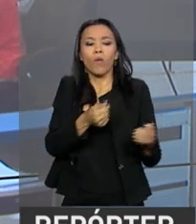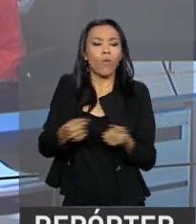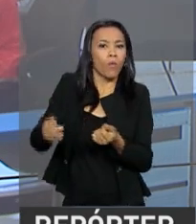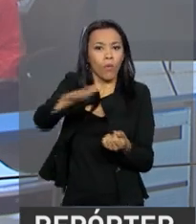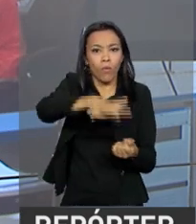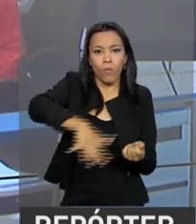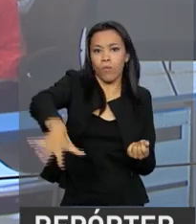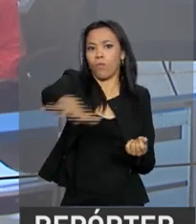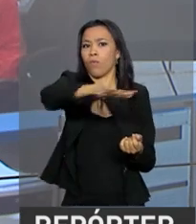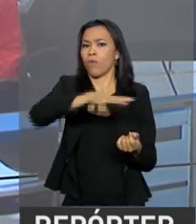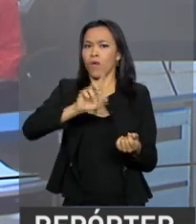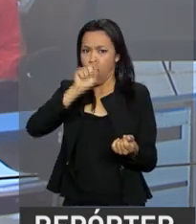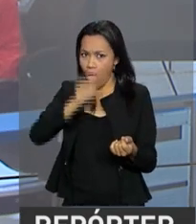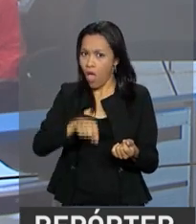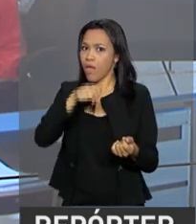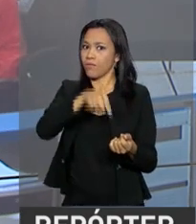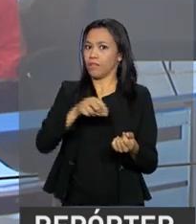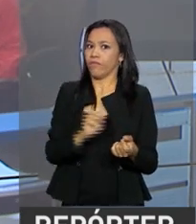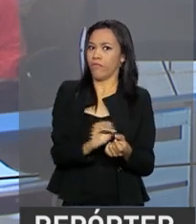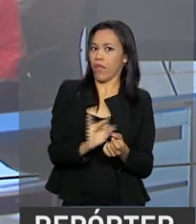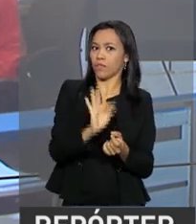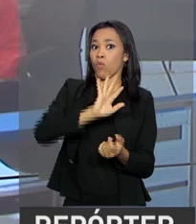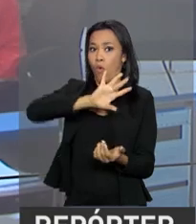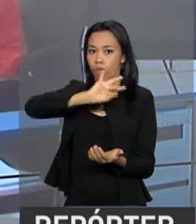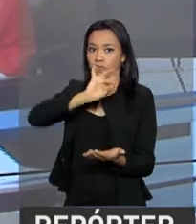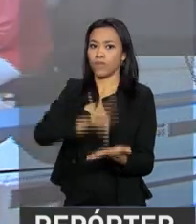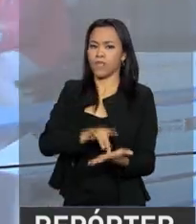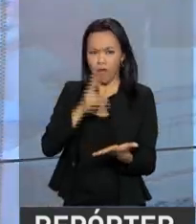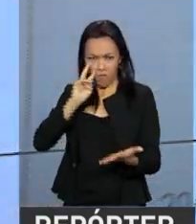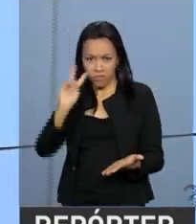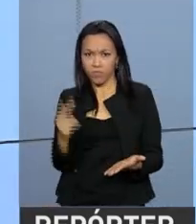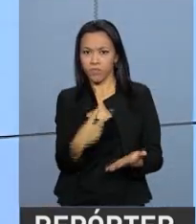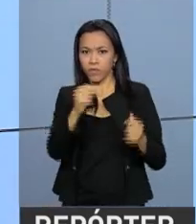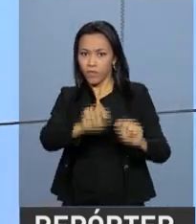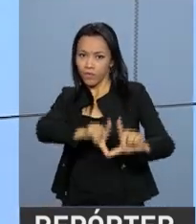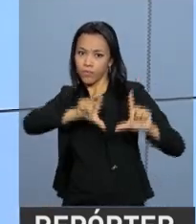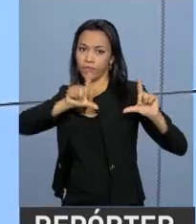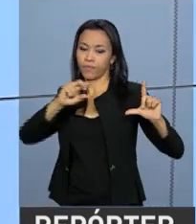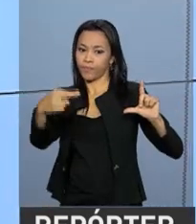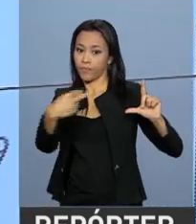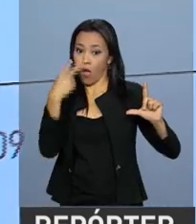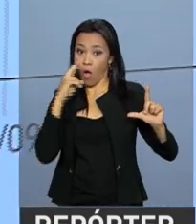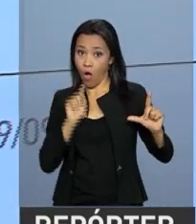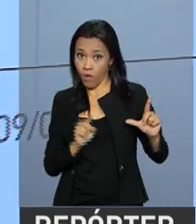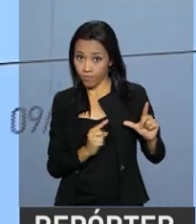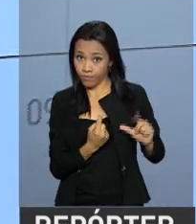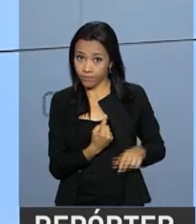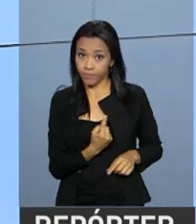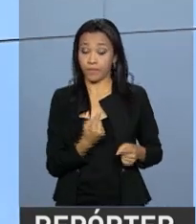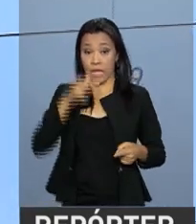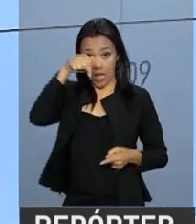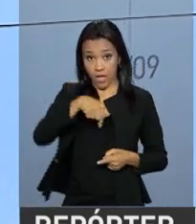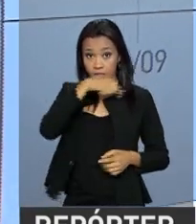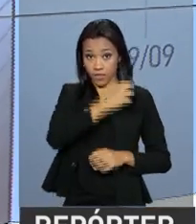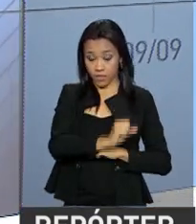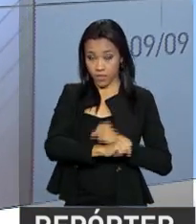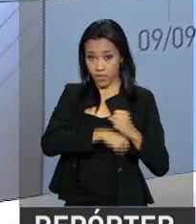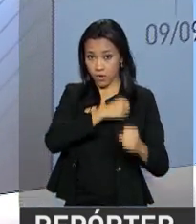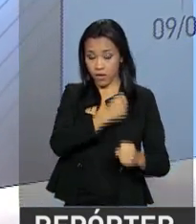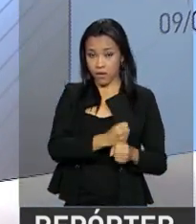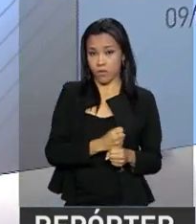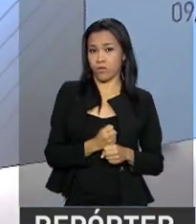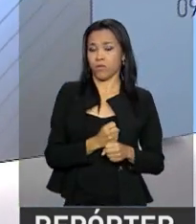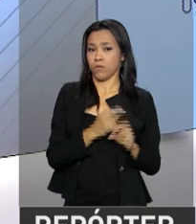Consumidor Amplo, que é considerado a inflação oficial. Vamos ver os números aqui no telão. Tá aí, ó. Para esse ano, a